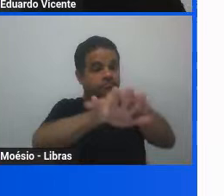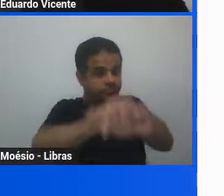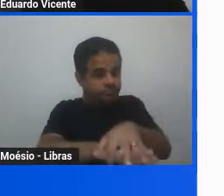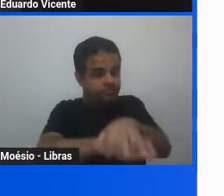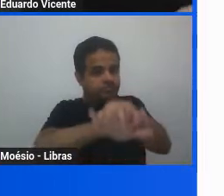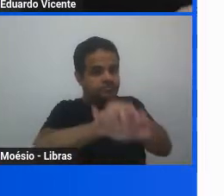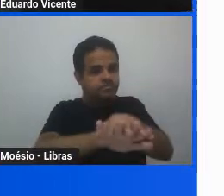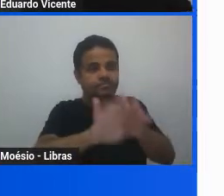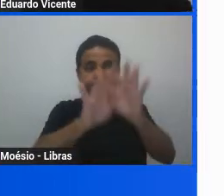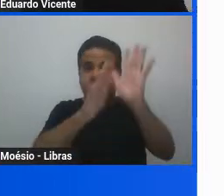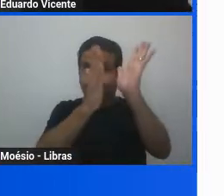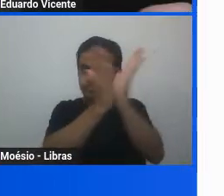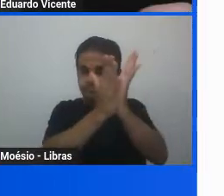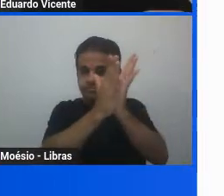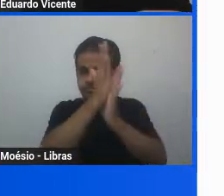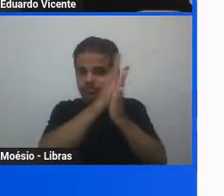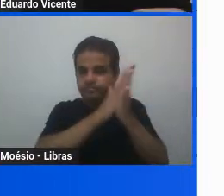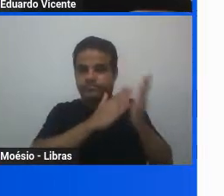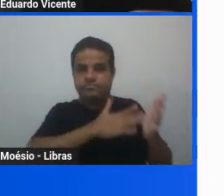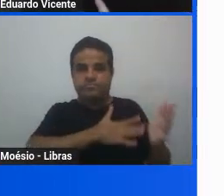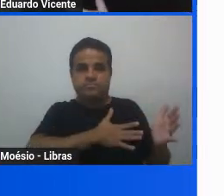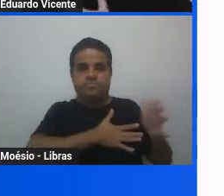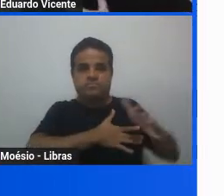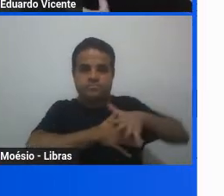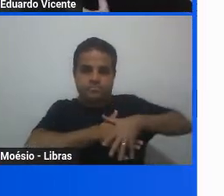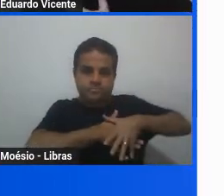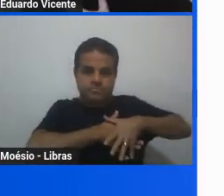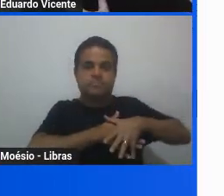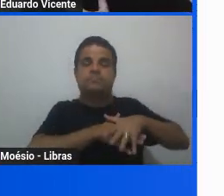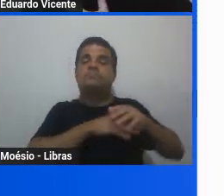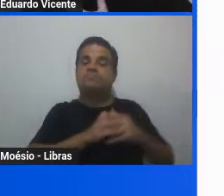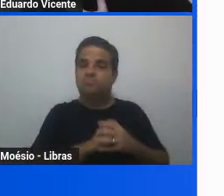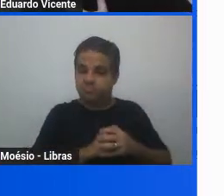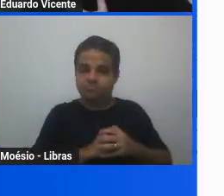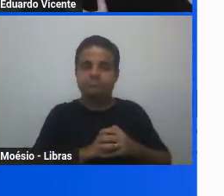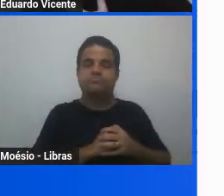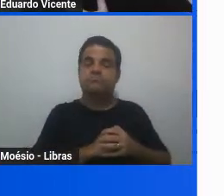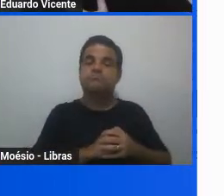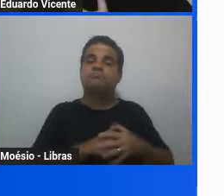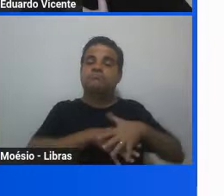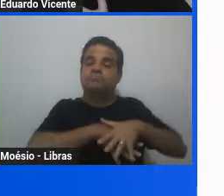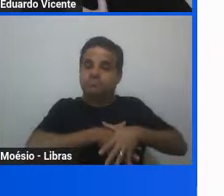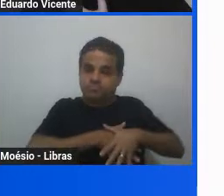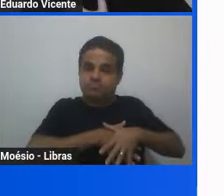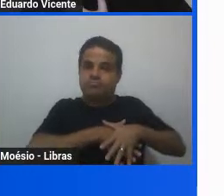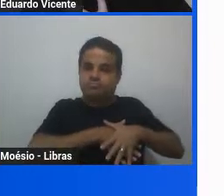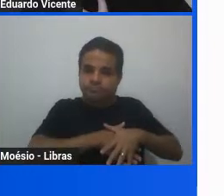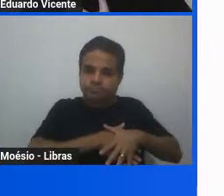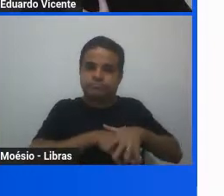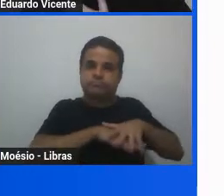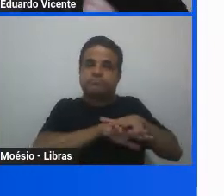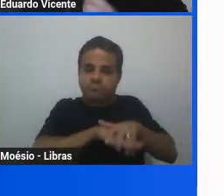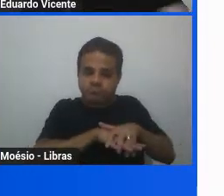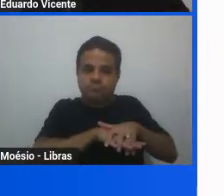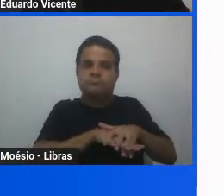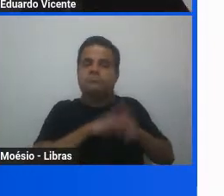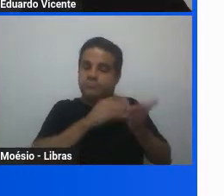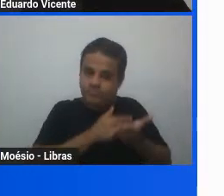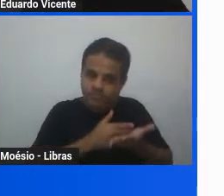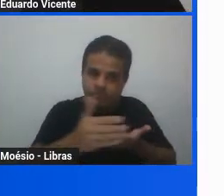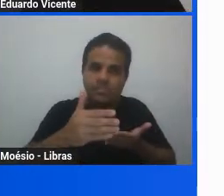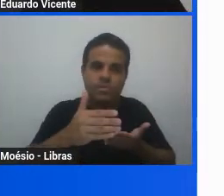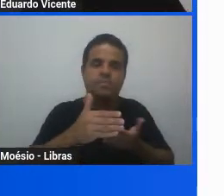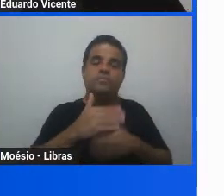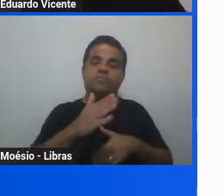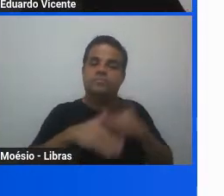da linha mamilar, coloco a hipotenar, entrelacei os dedos, inicio, então,